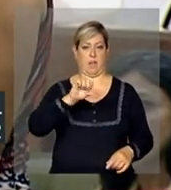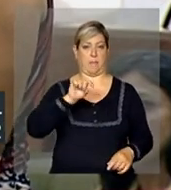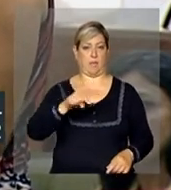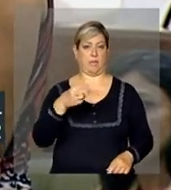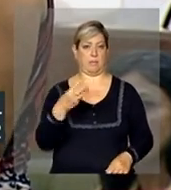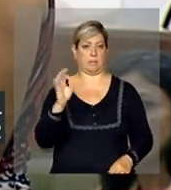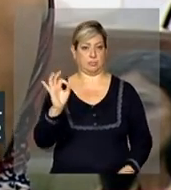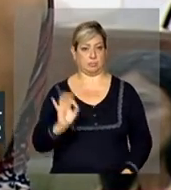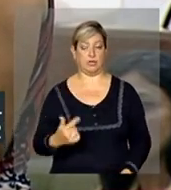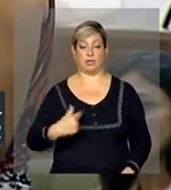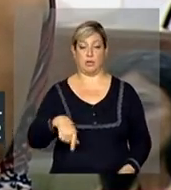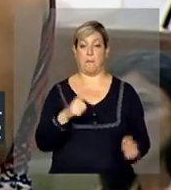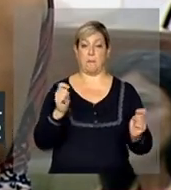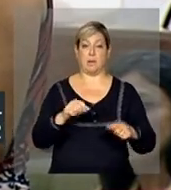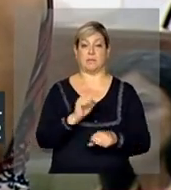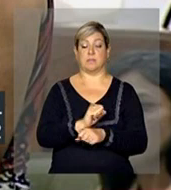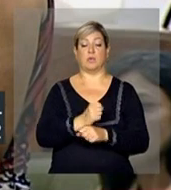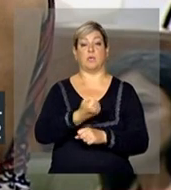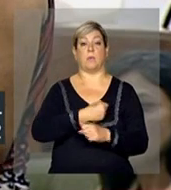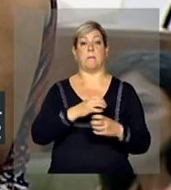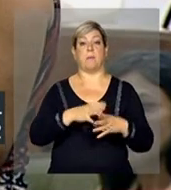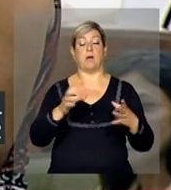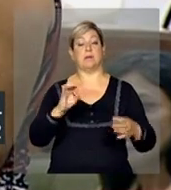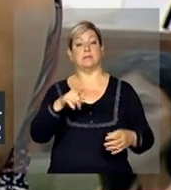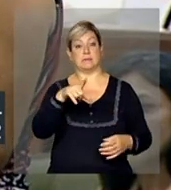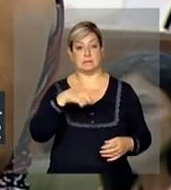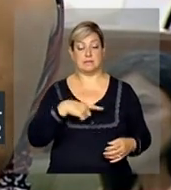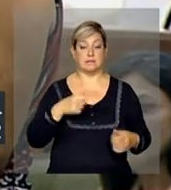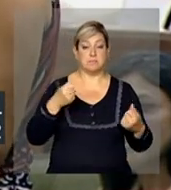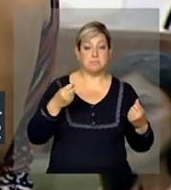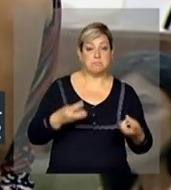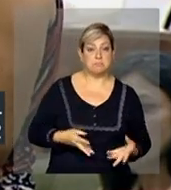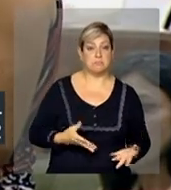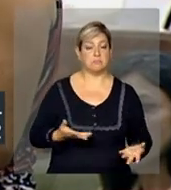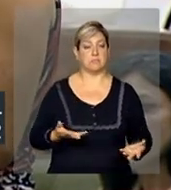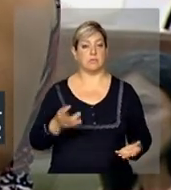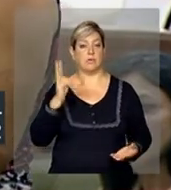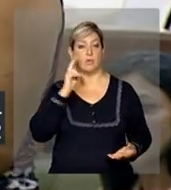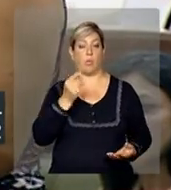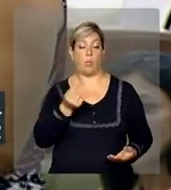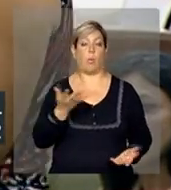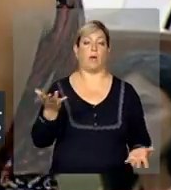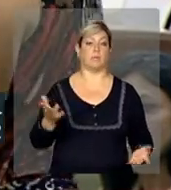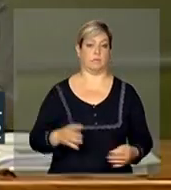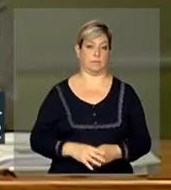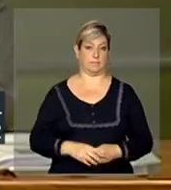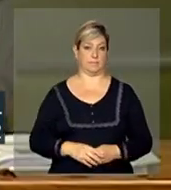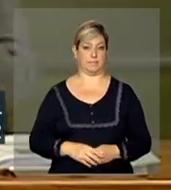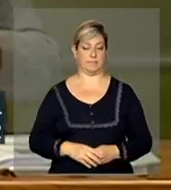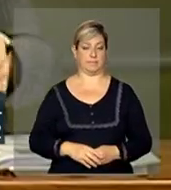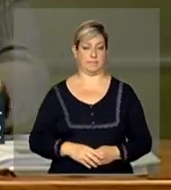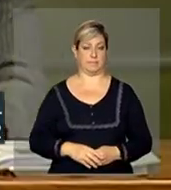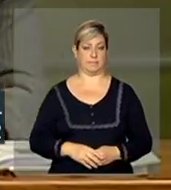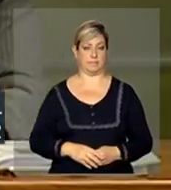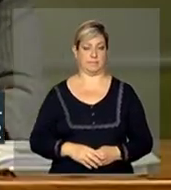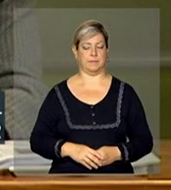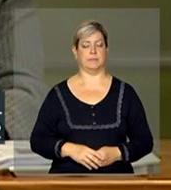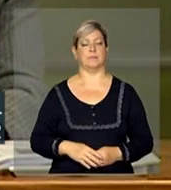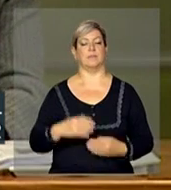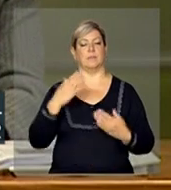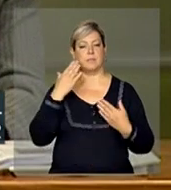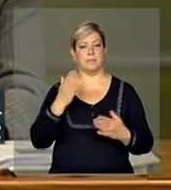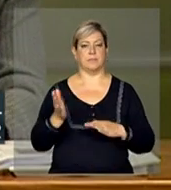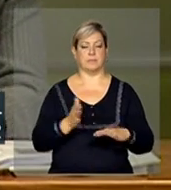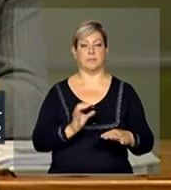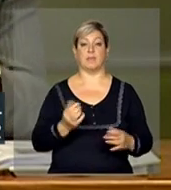39,3%, a gente pode esperar um número maior, se a senhora teria uma estimativa de quanto. Obrigada. Tá, começando pelo